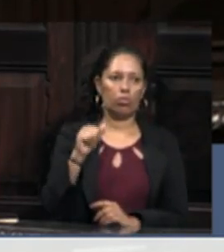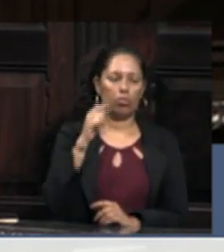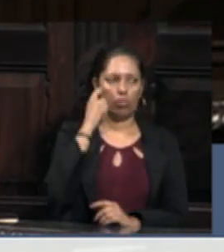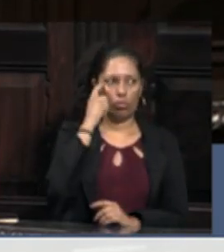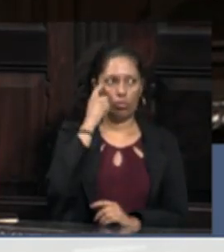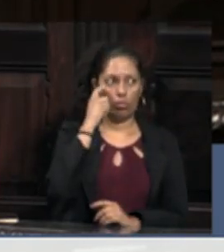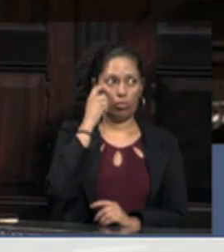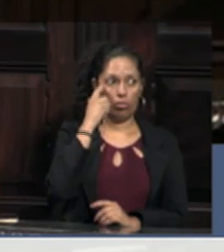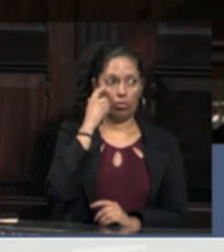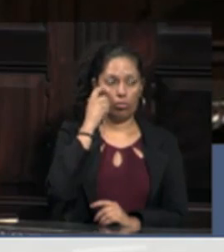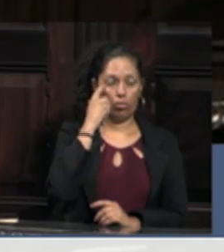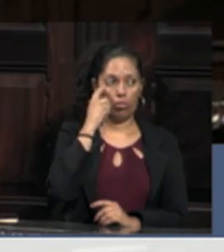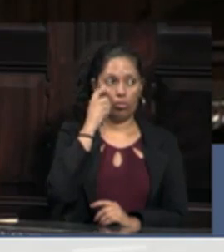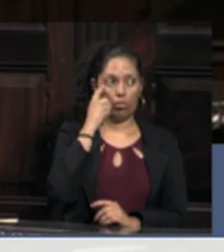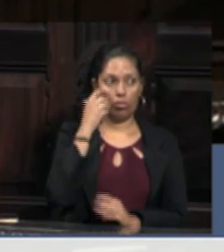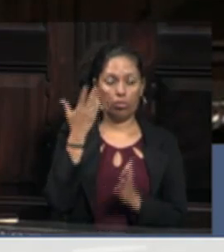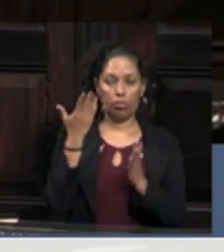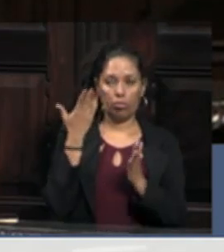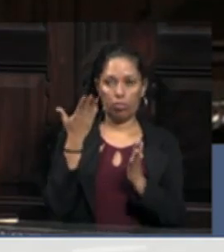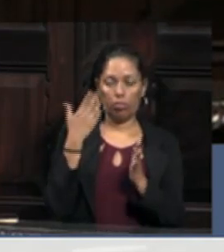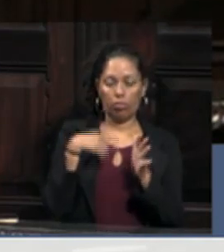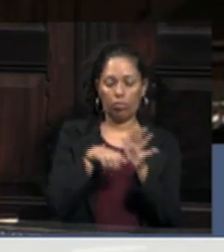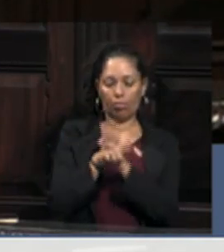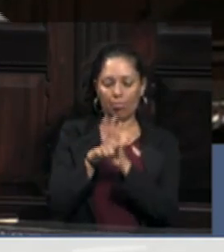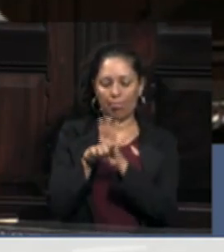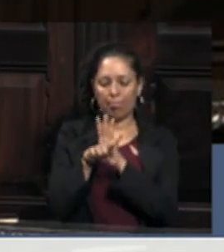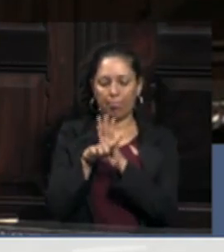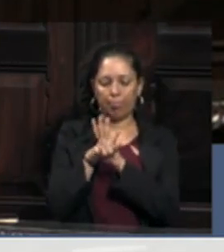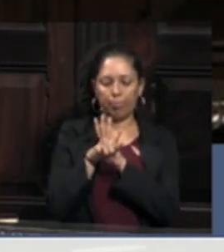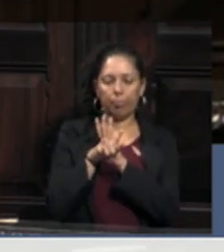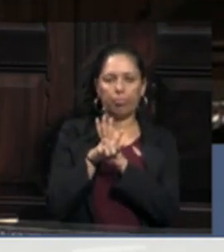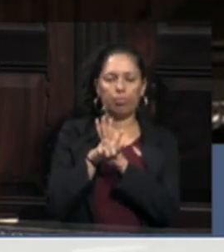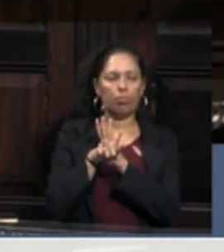uma análise atuarial